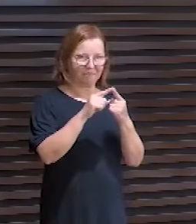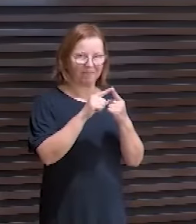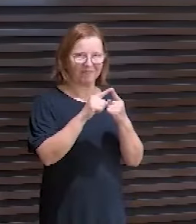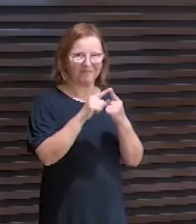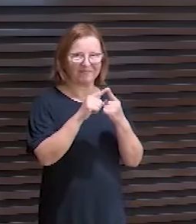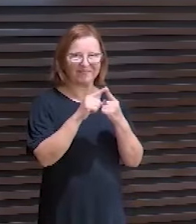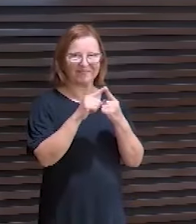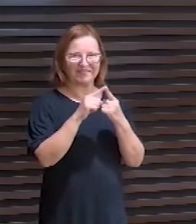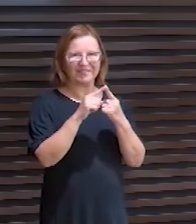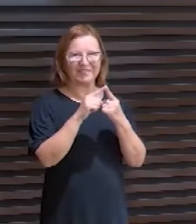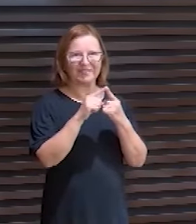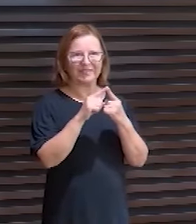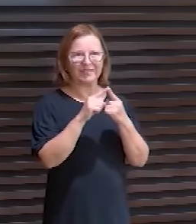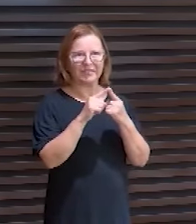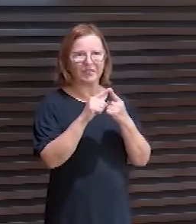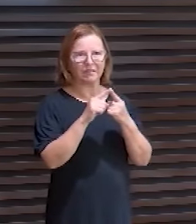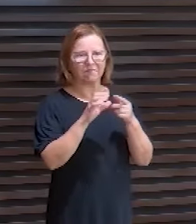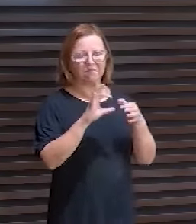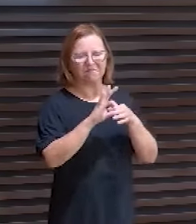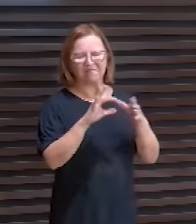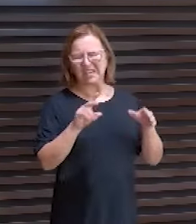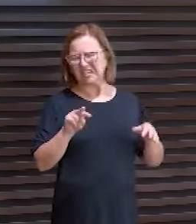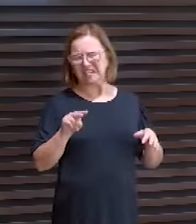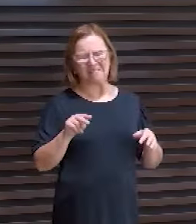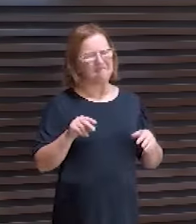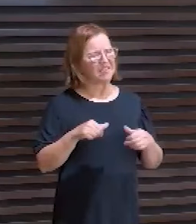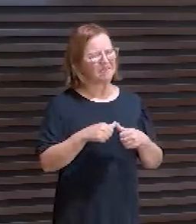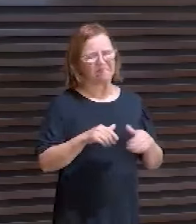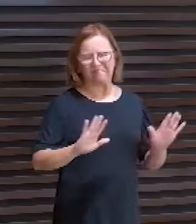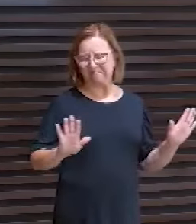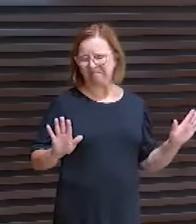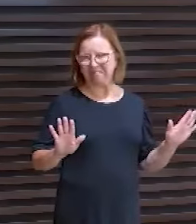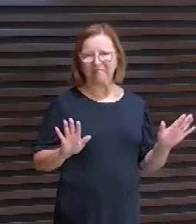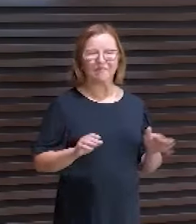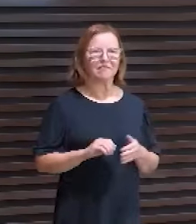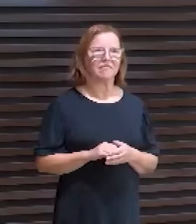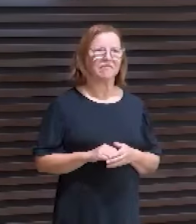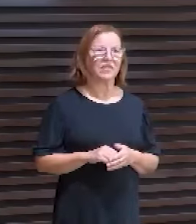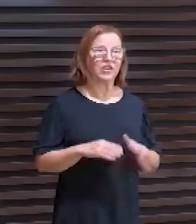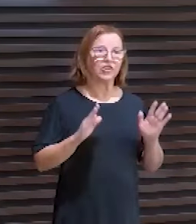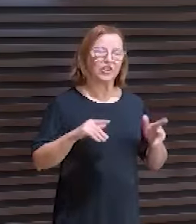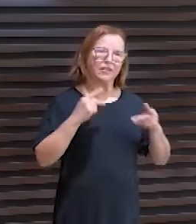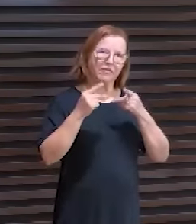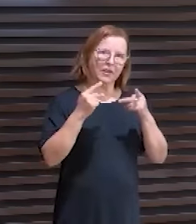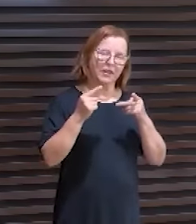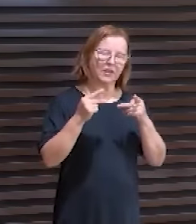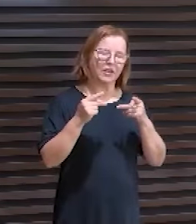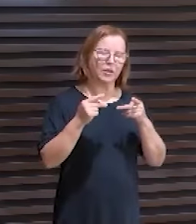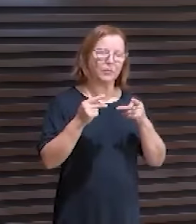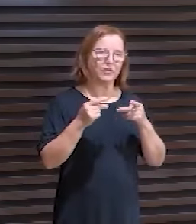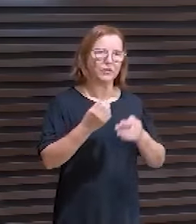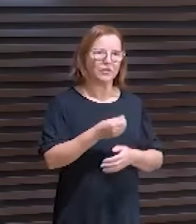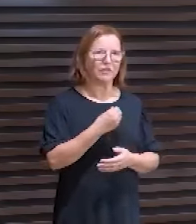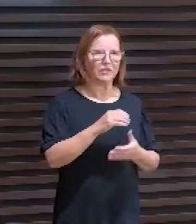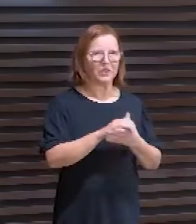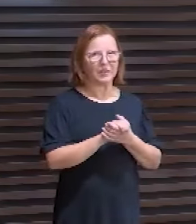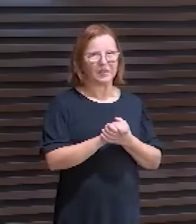primeiro deixar como está que é o nós falamos sobre viver um casamento